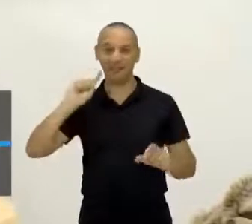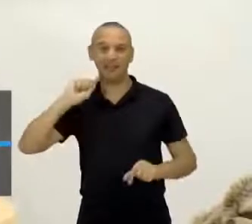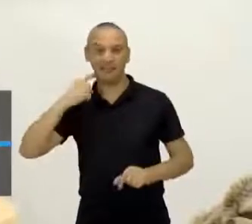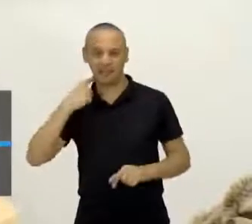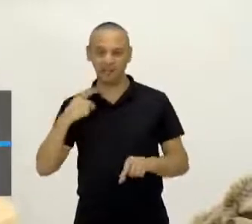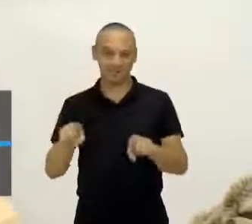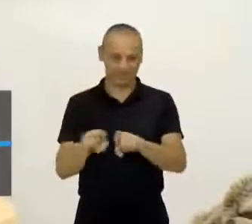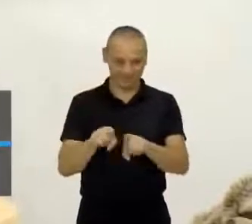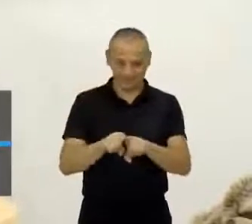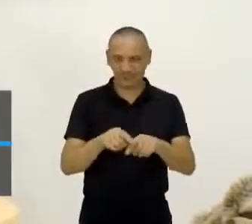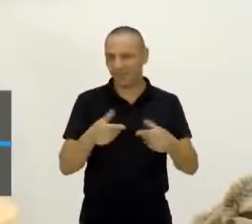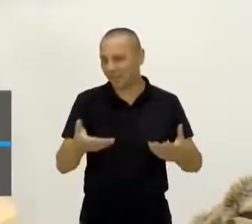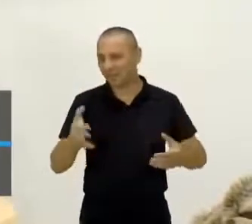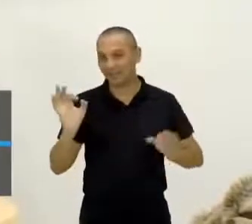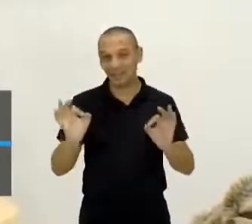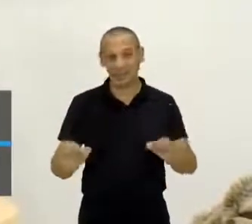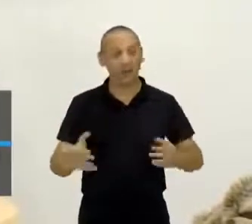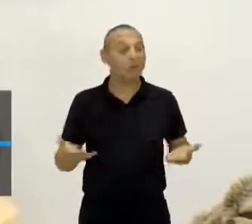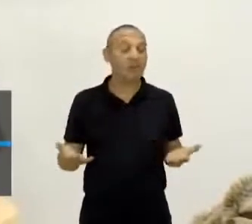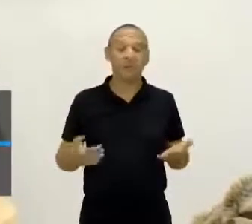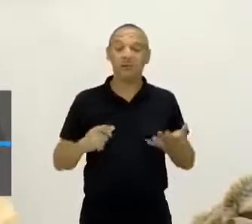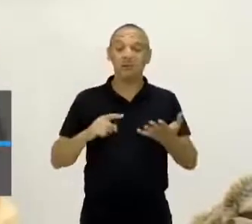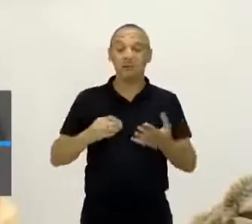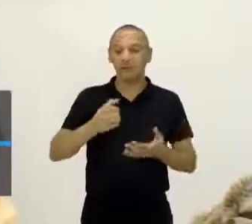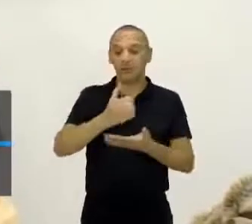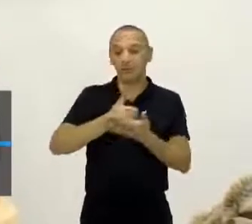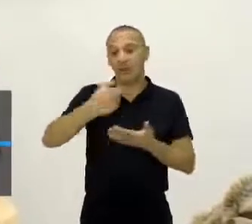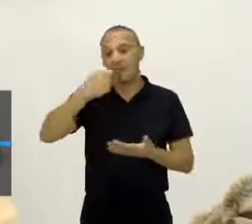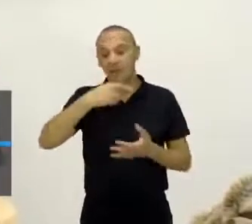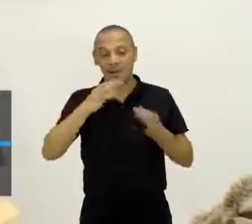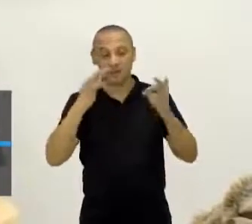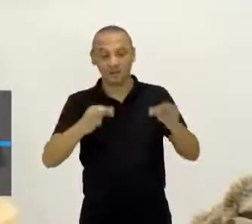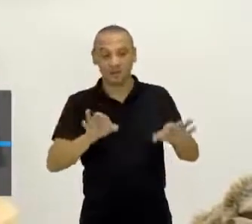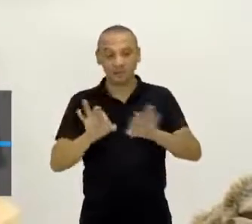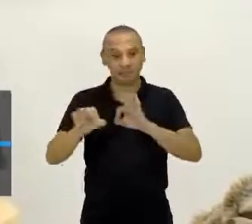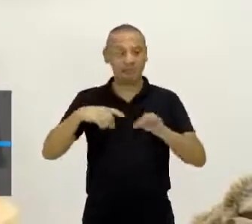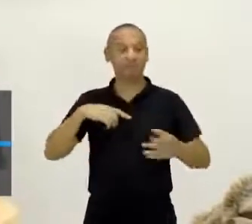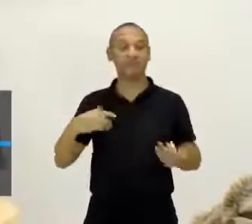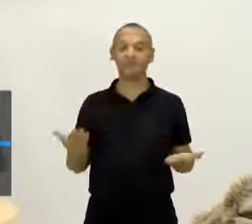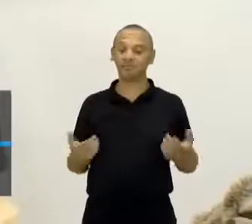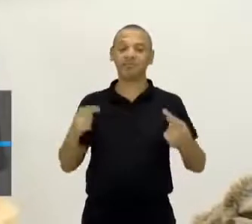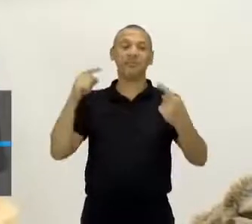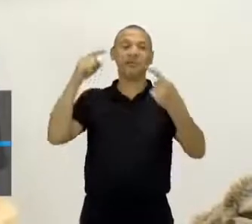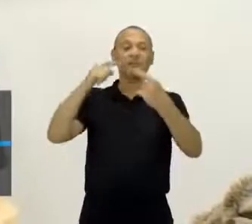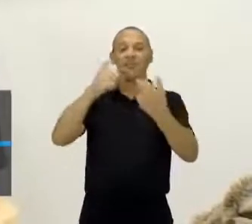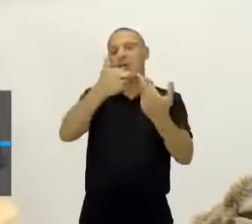coleta, né? Correta, o remédio na coleta correta.